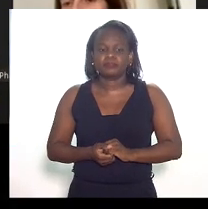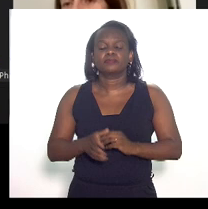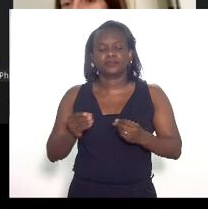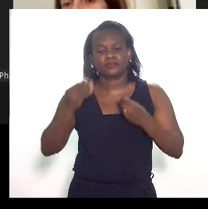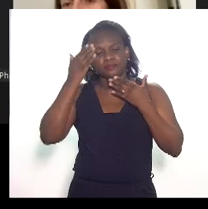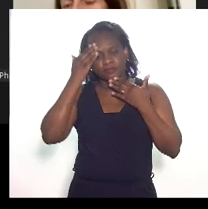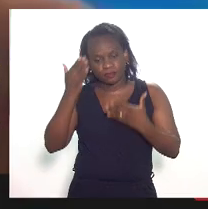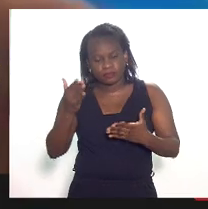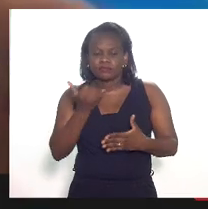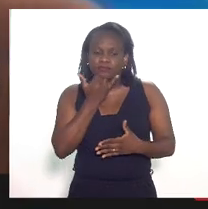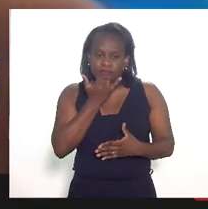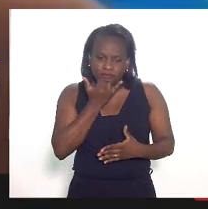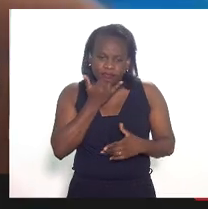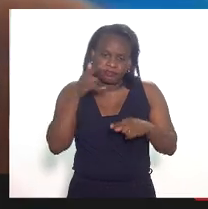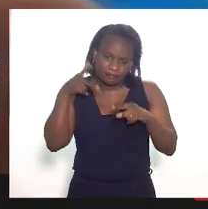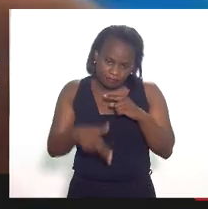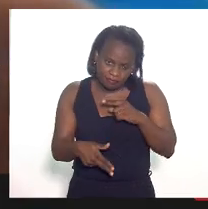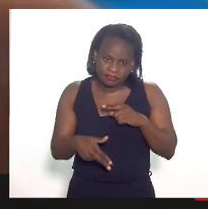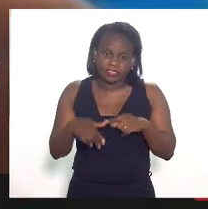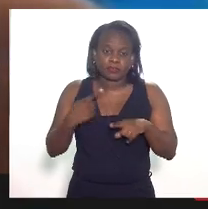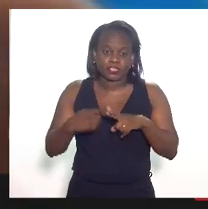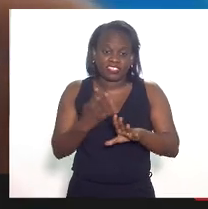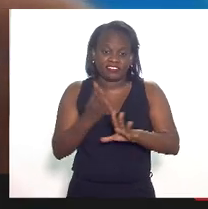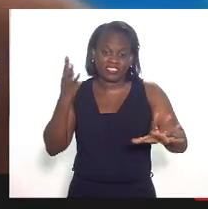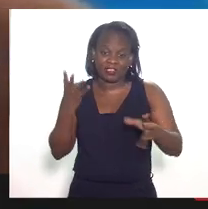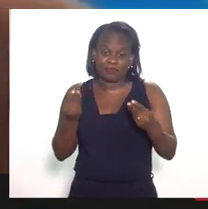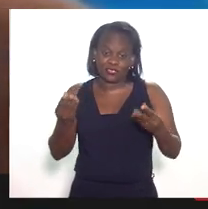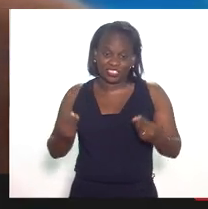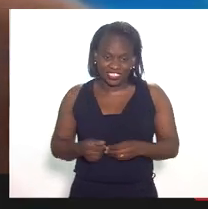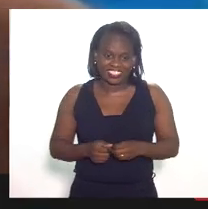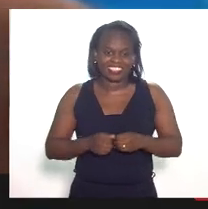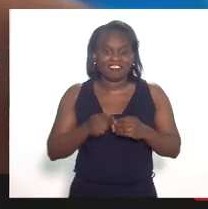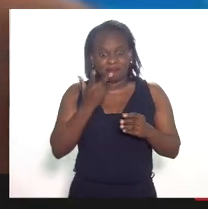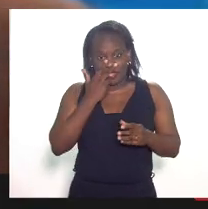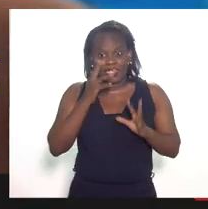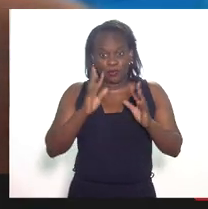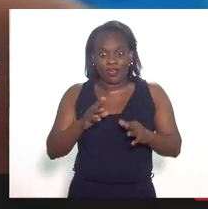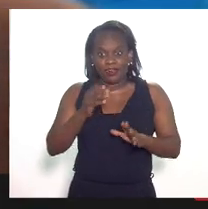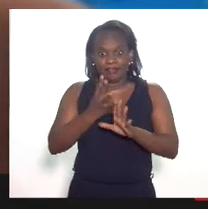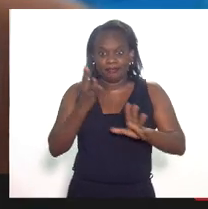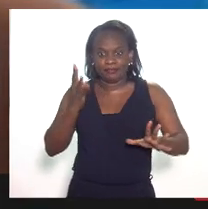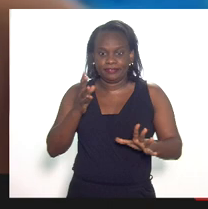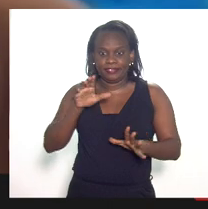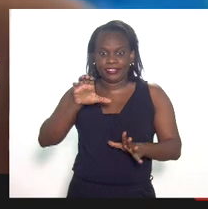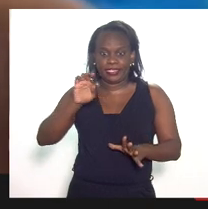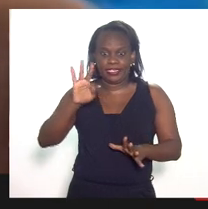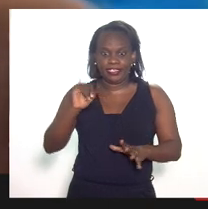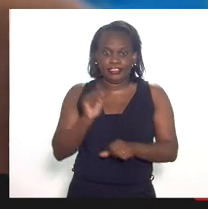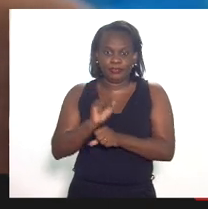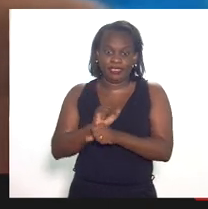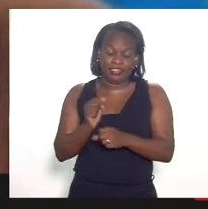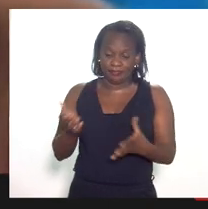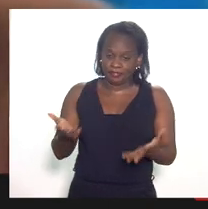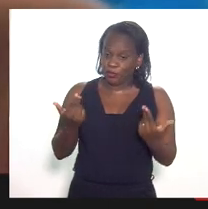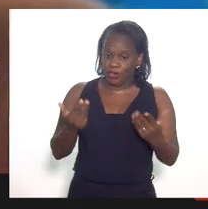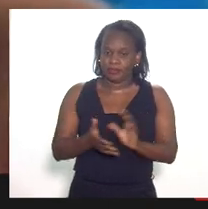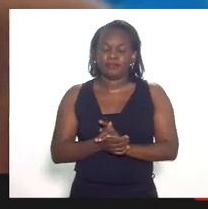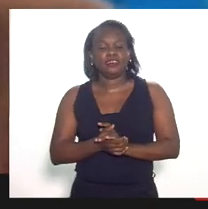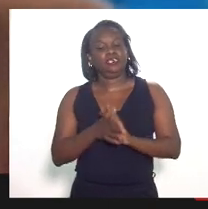Muito obrigado. Desculpa a gente ter que interromper, mas é que a fila é tão grande, né? Parece até a fila de leitos do CTI. Ouvi agora